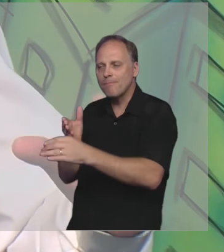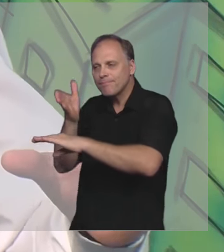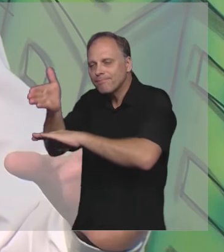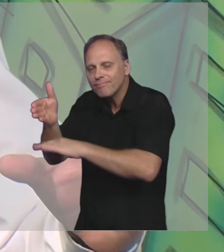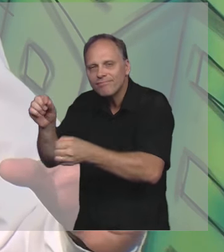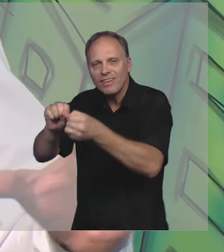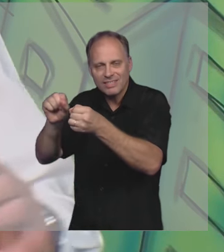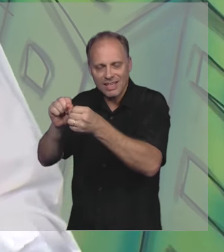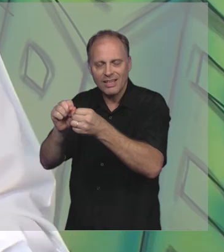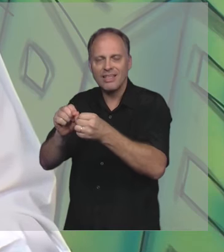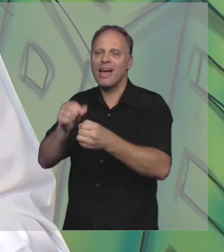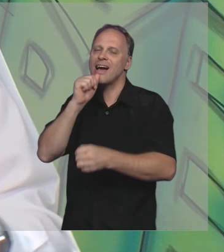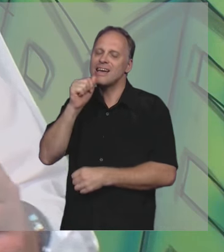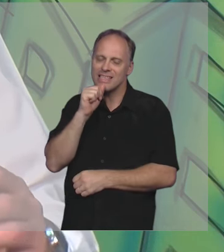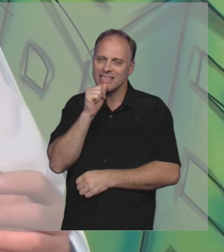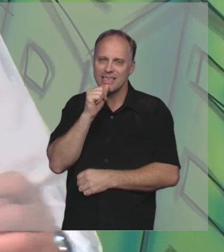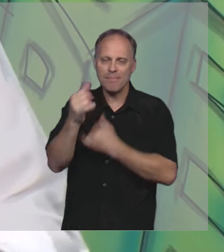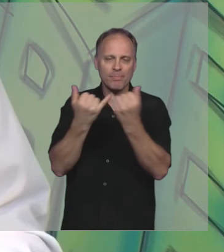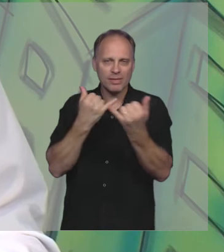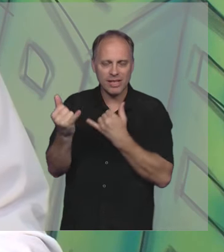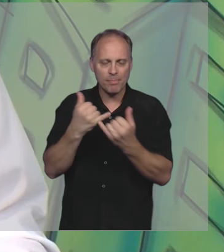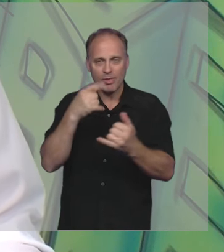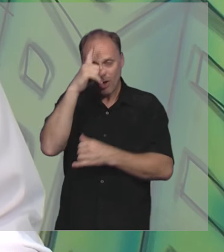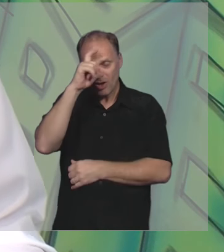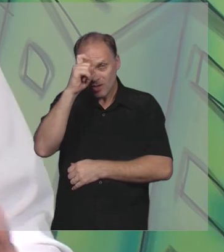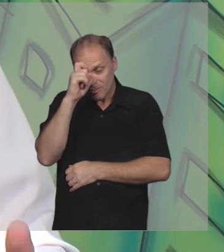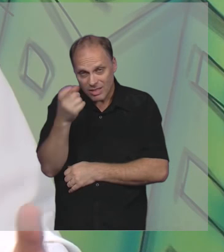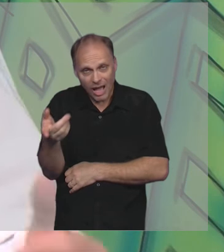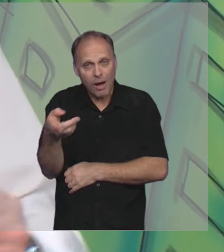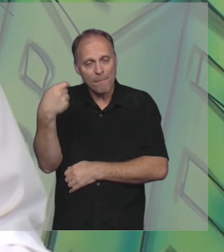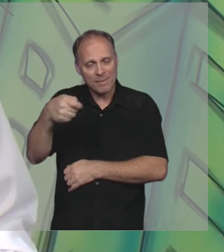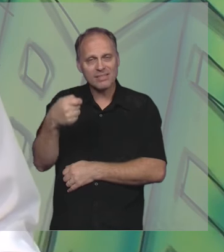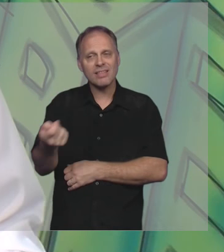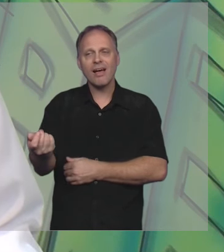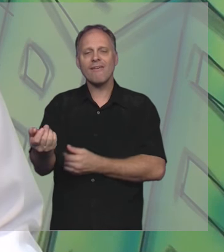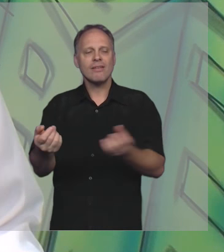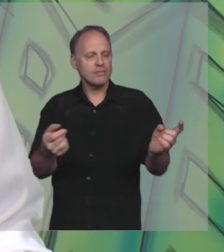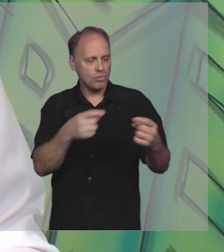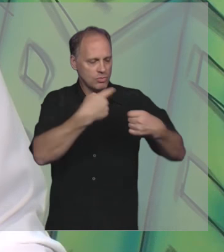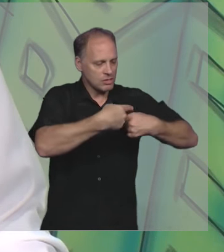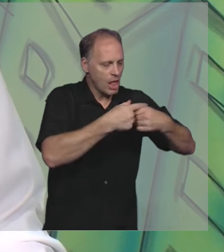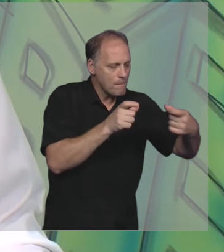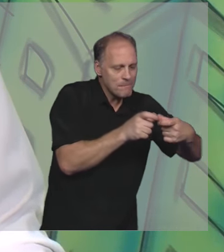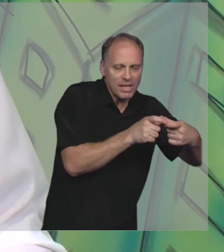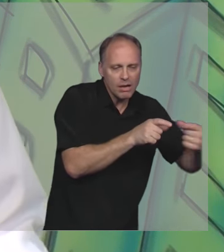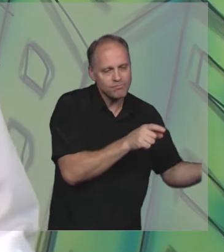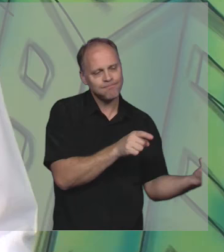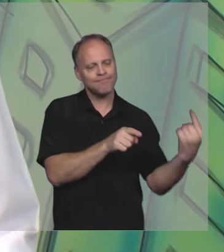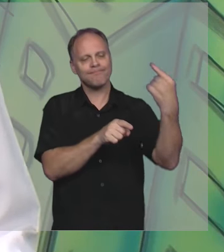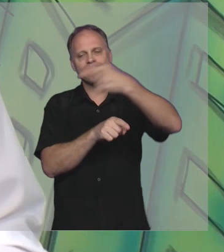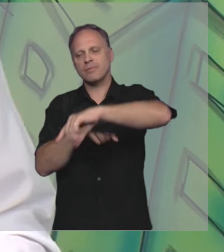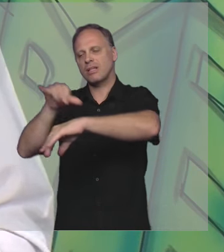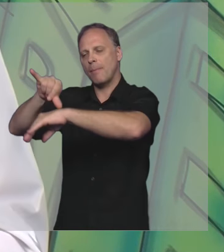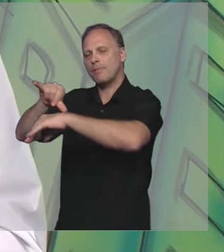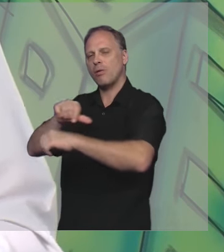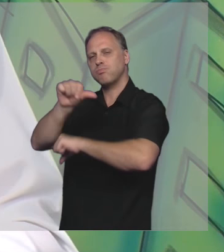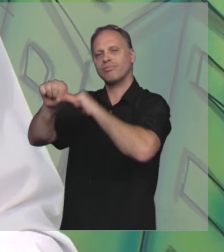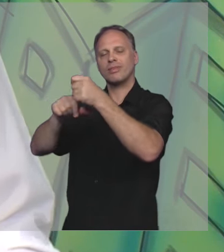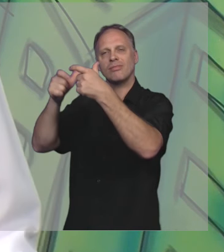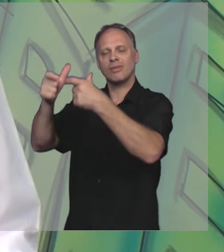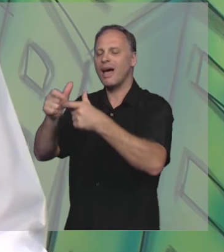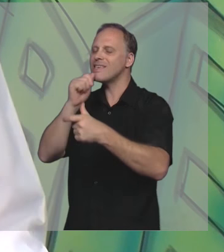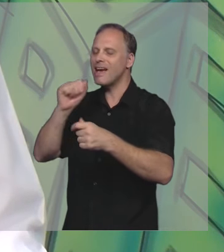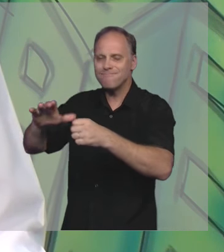terceirizado. E daí, no caso da hospitalização, isso tem que vir para a capital. Isso faz uma saturação de